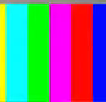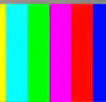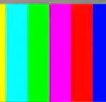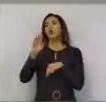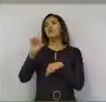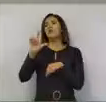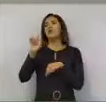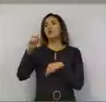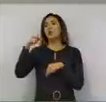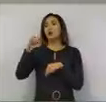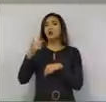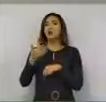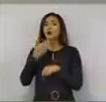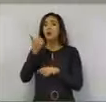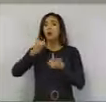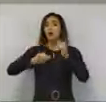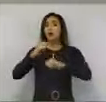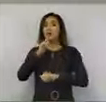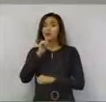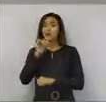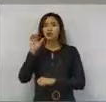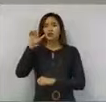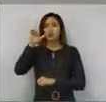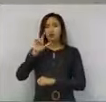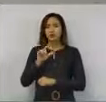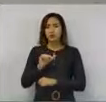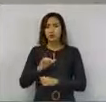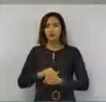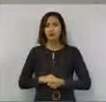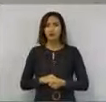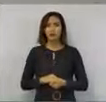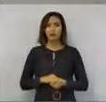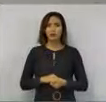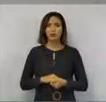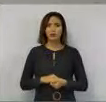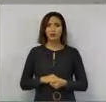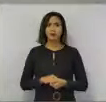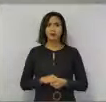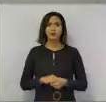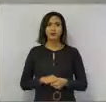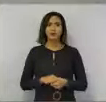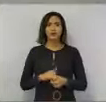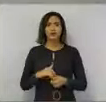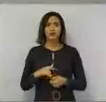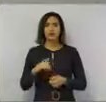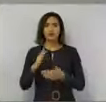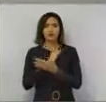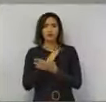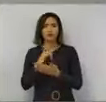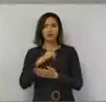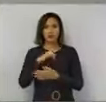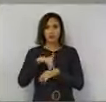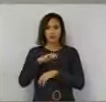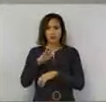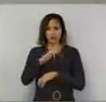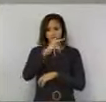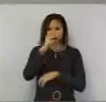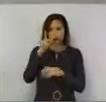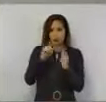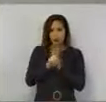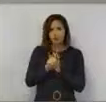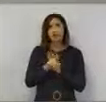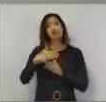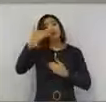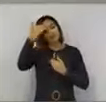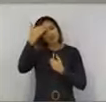a qualidade da água e reduzindo o custo de tratamento. Tá? Então, as demais perguntas, nós agradecemos, nós